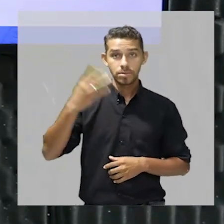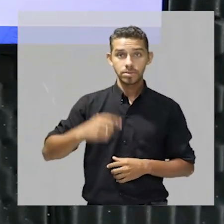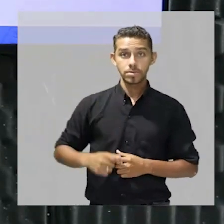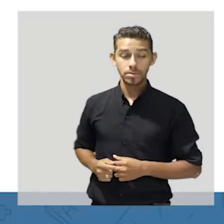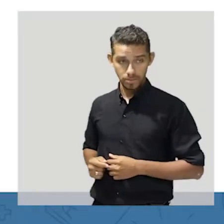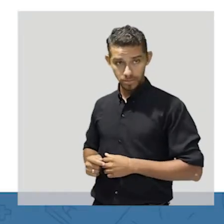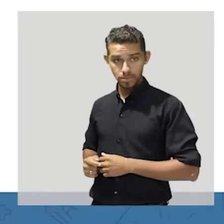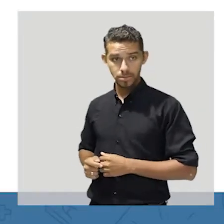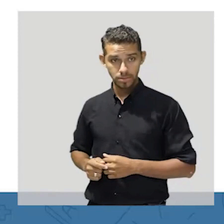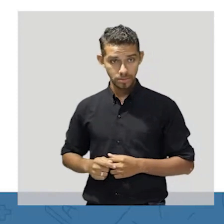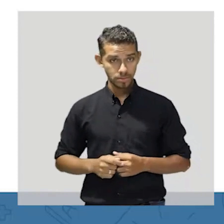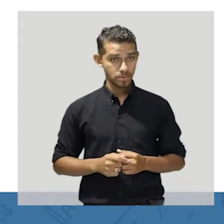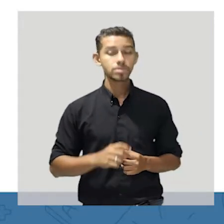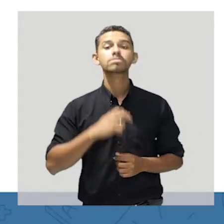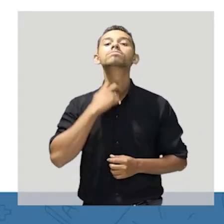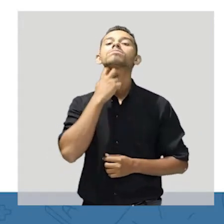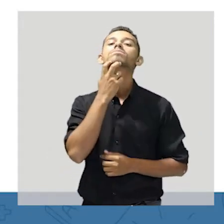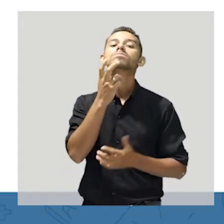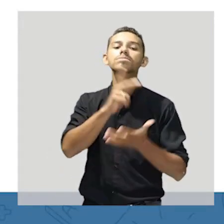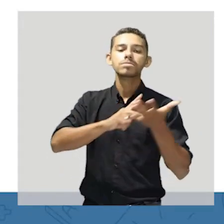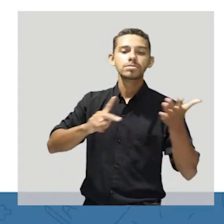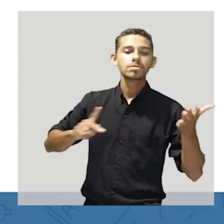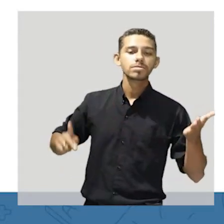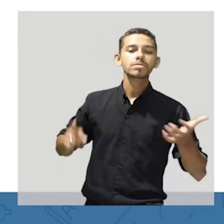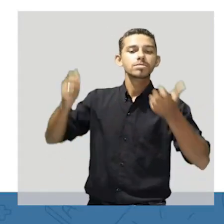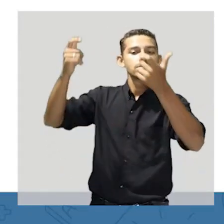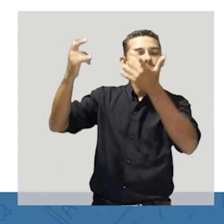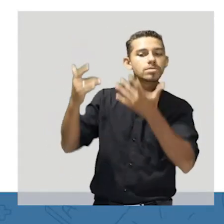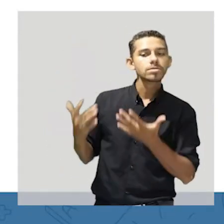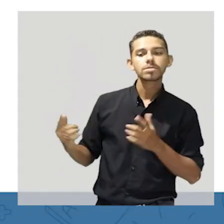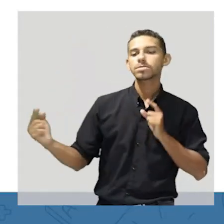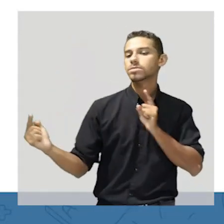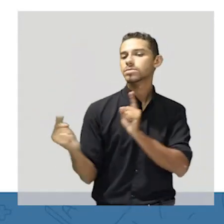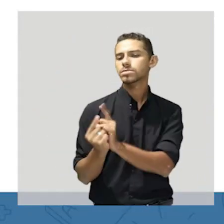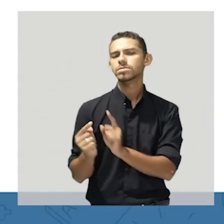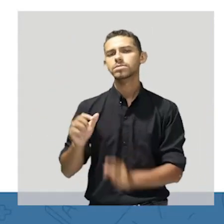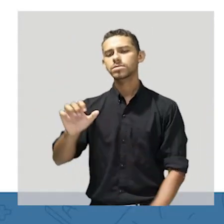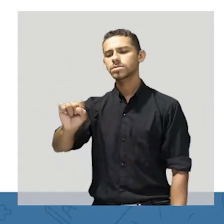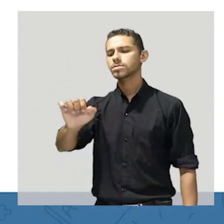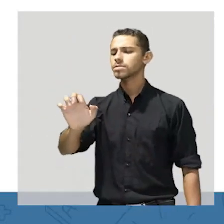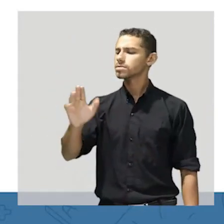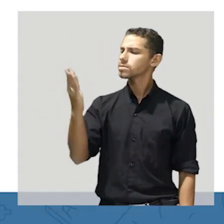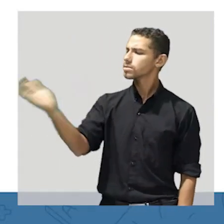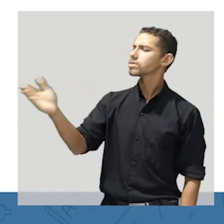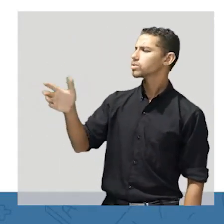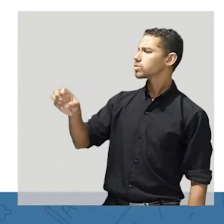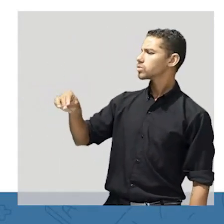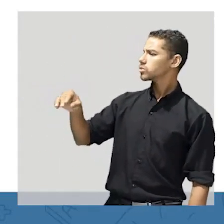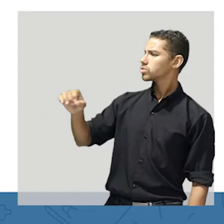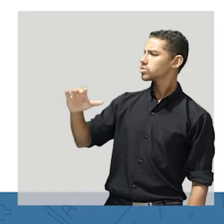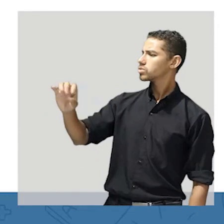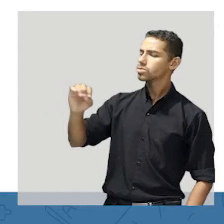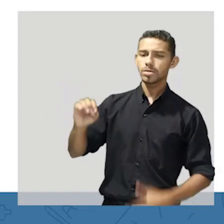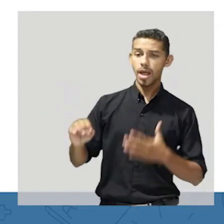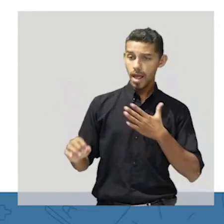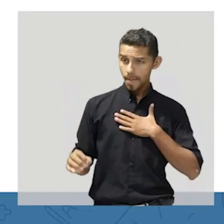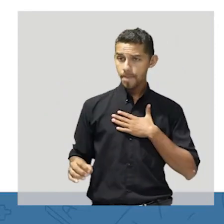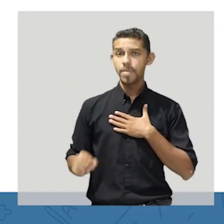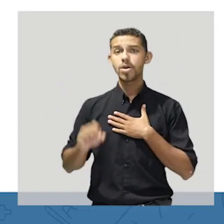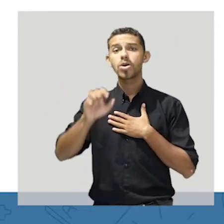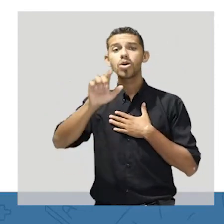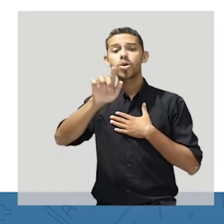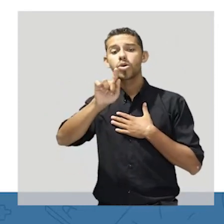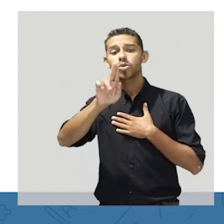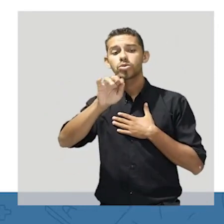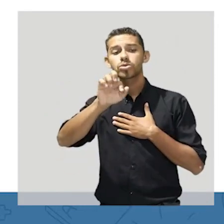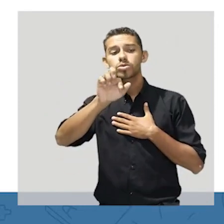a voz poética trata o interlocutor para o seu moço aí a pessoa olha aí é o meu guri Esse é o